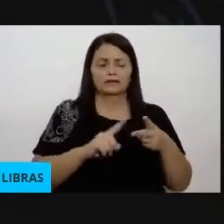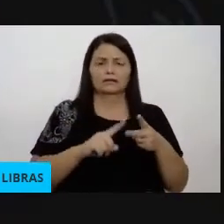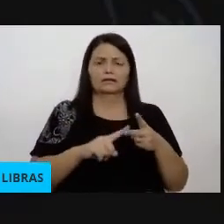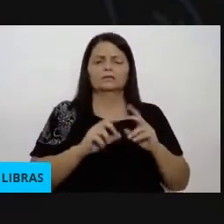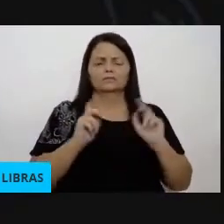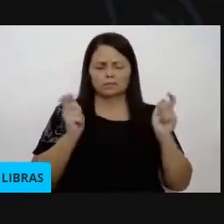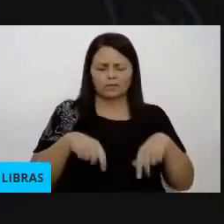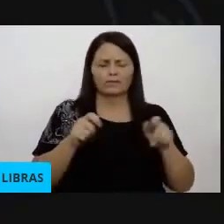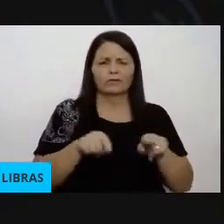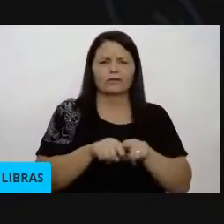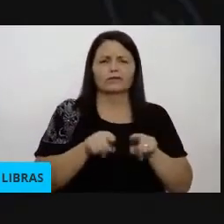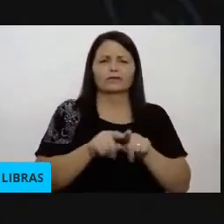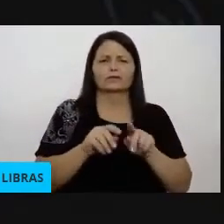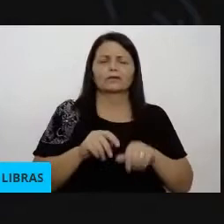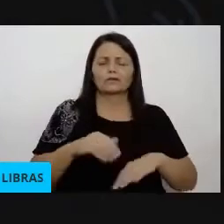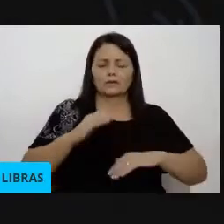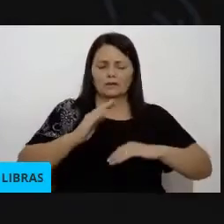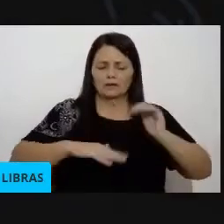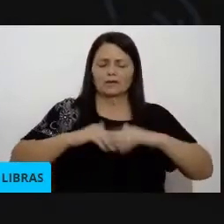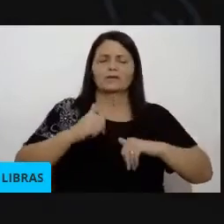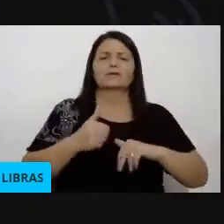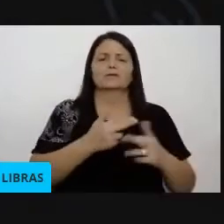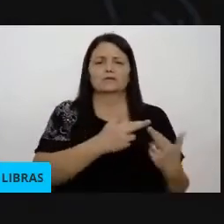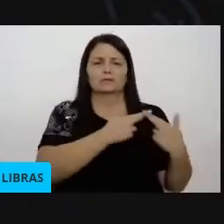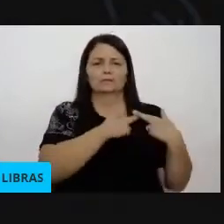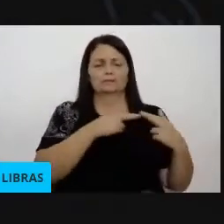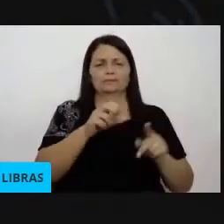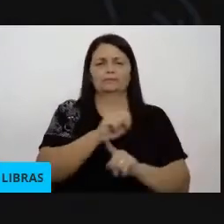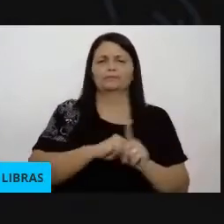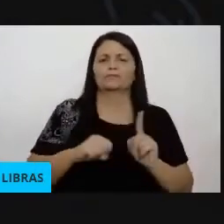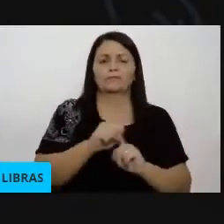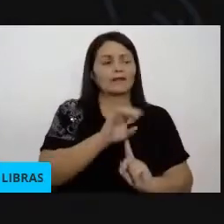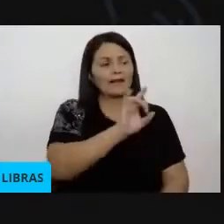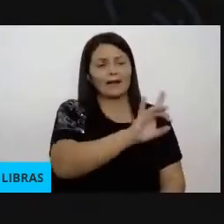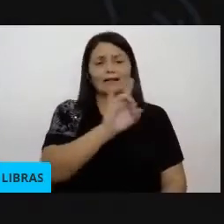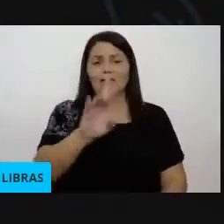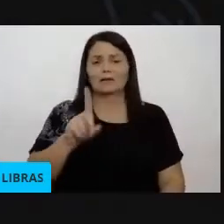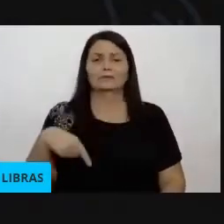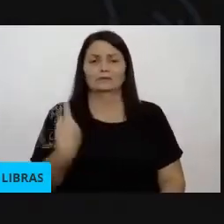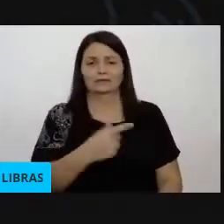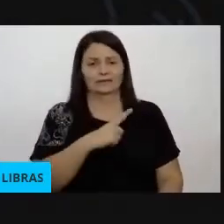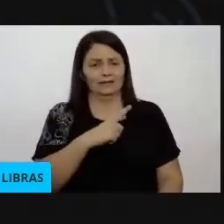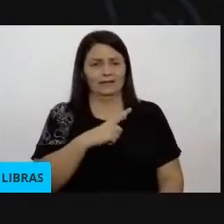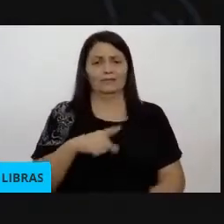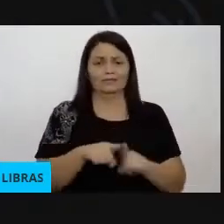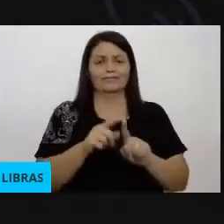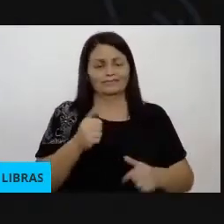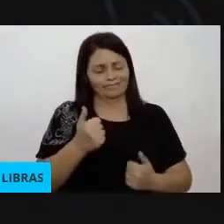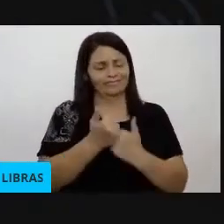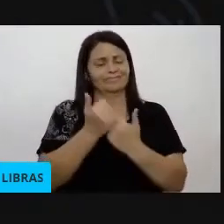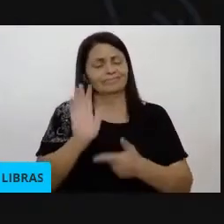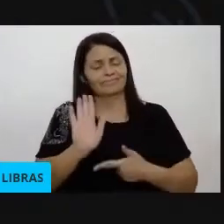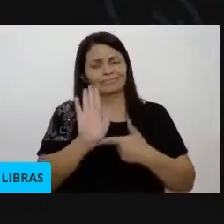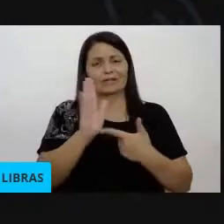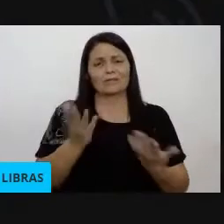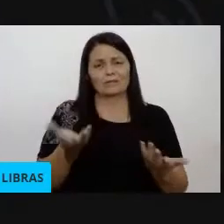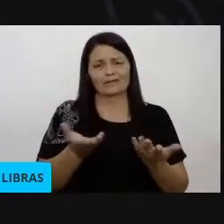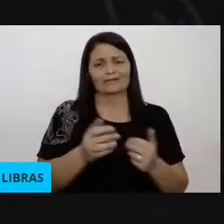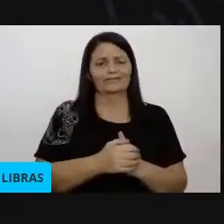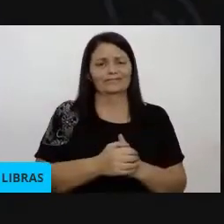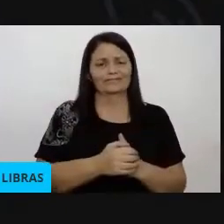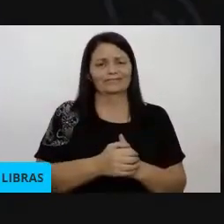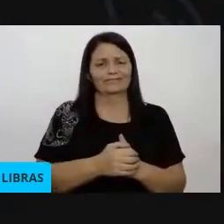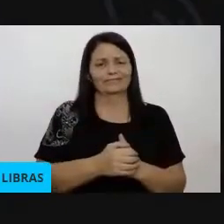poder exercer um papel social que cada um de nós temos de tentar ajudar. E é isso.